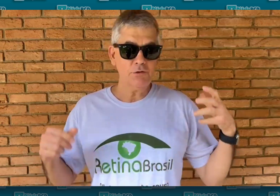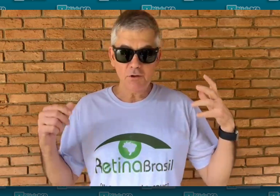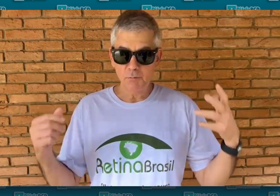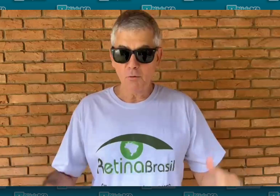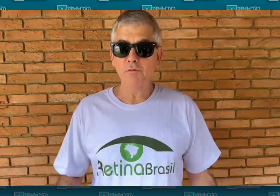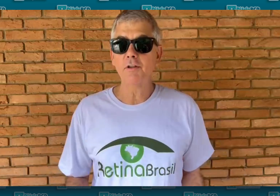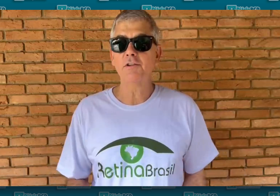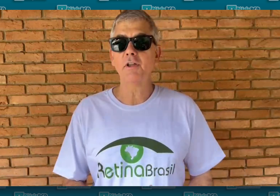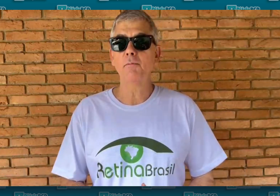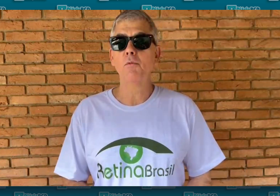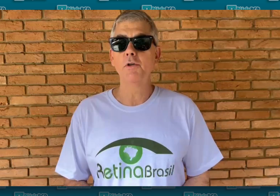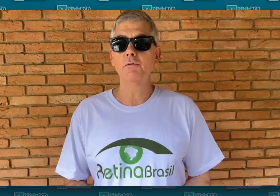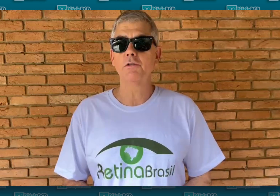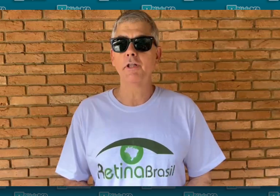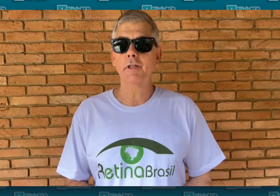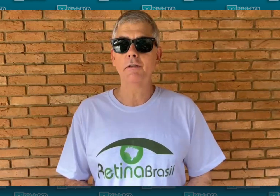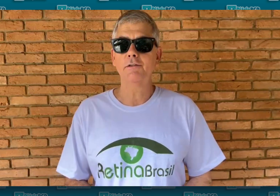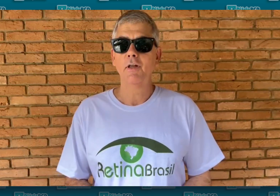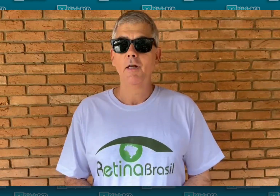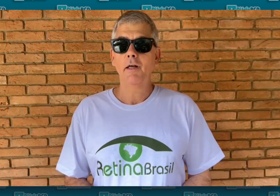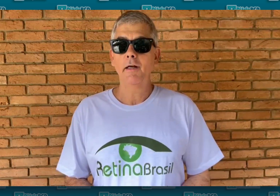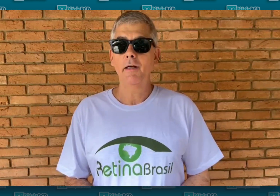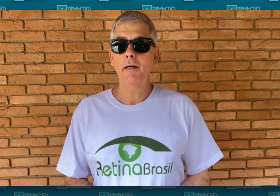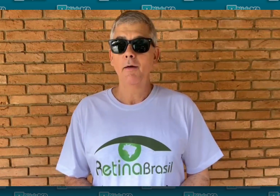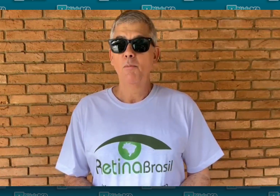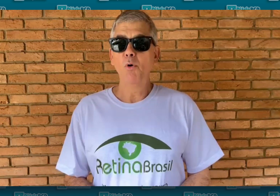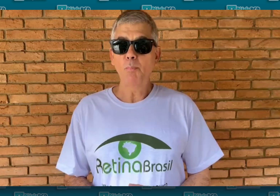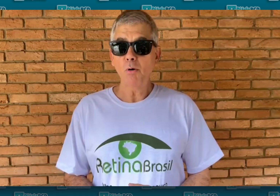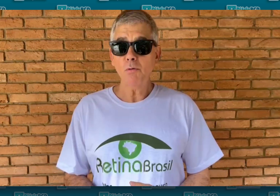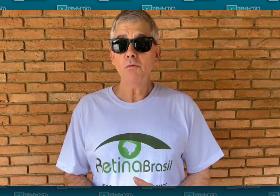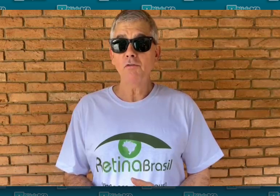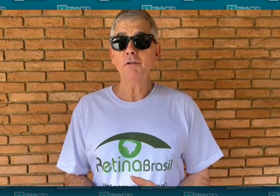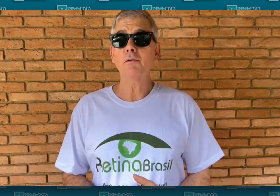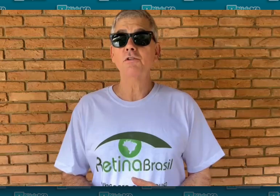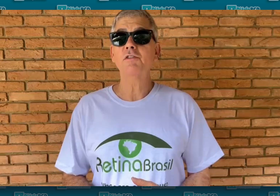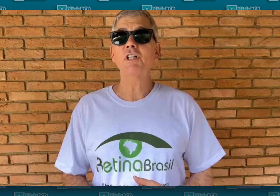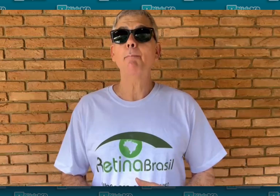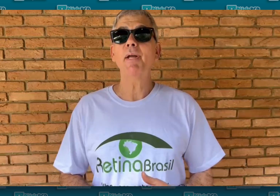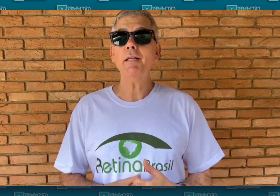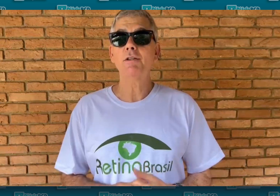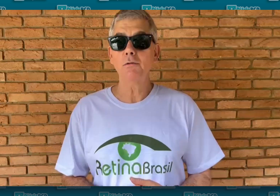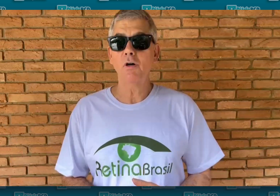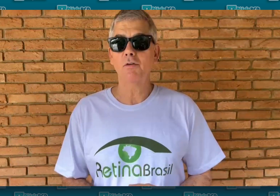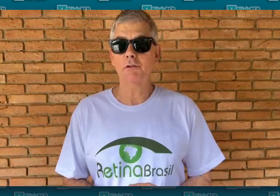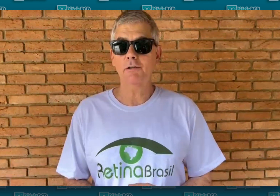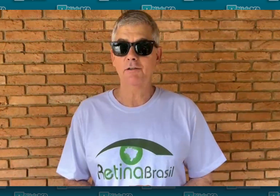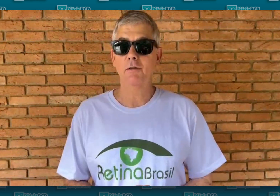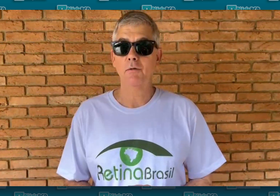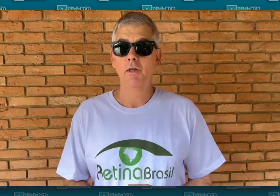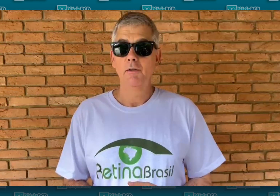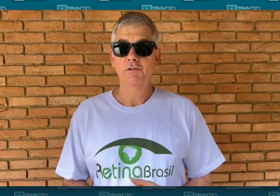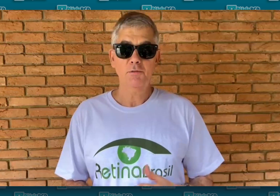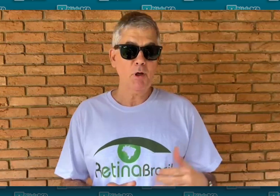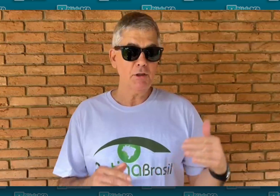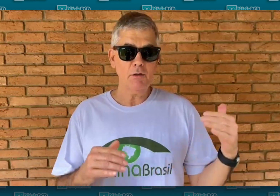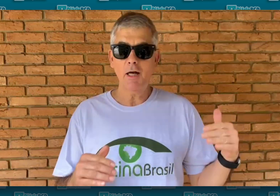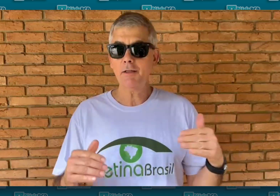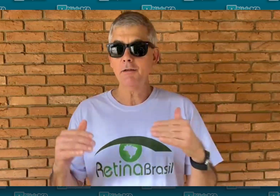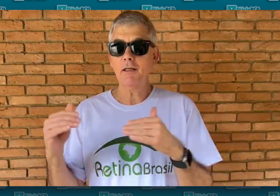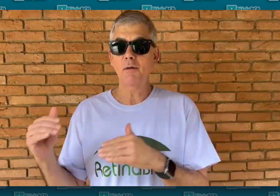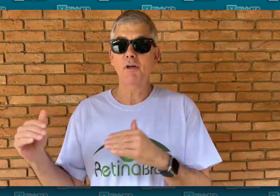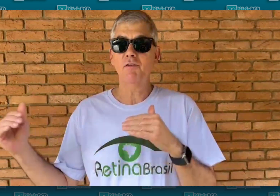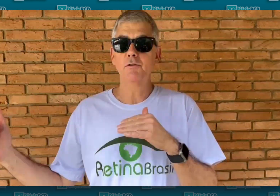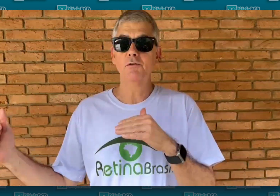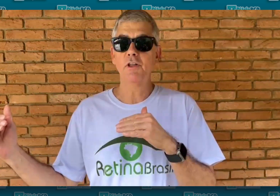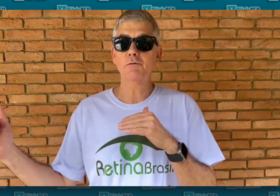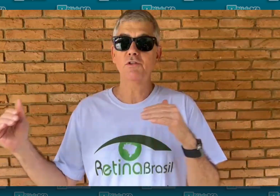e conseguimos convencer muitos deles. Por pouco o governo, inclusive, tinha perdido a votação. Vocês podem olhar